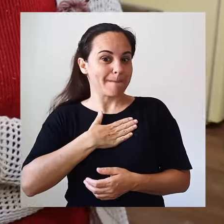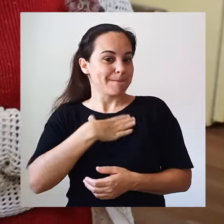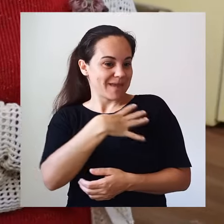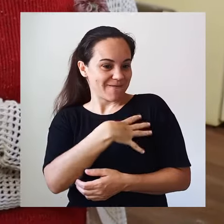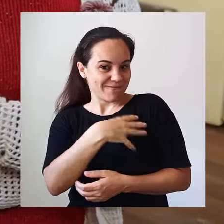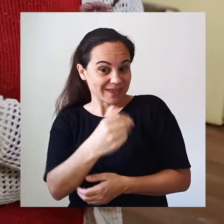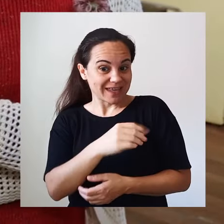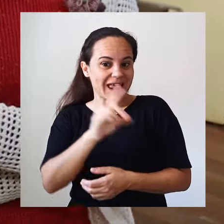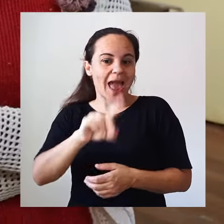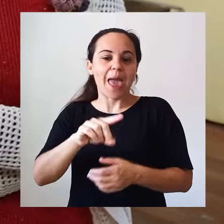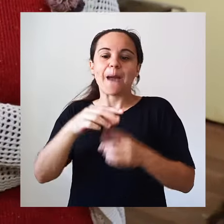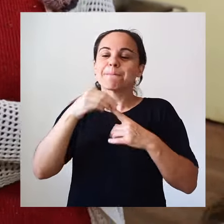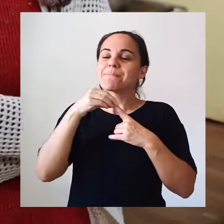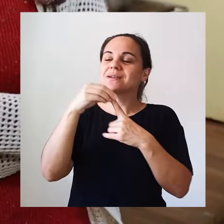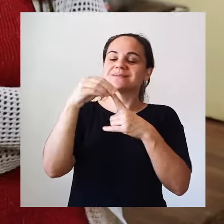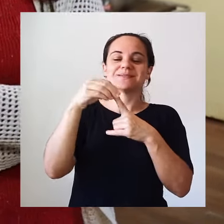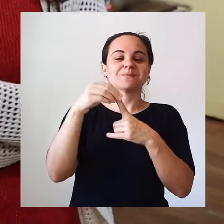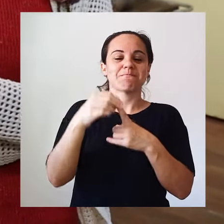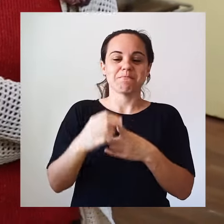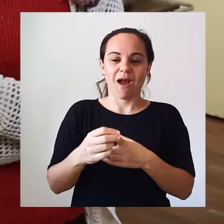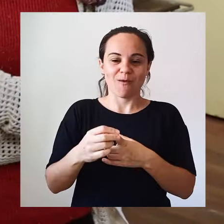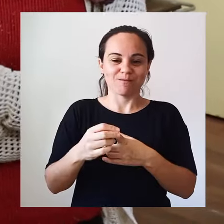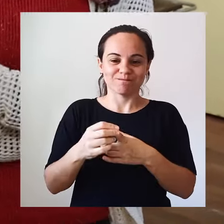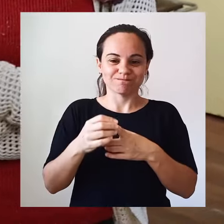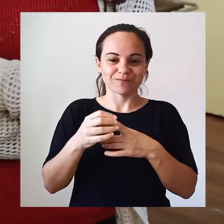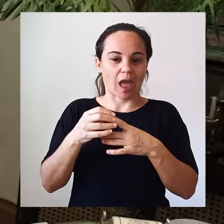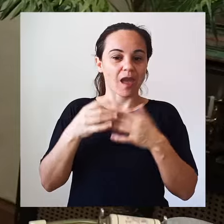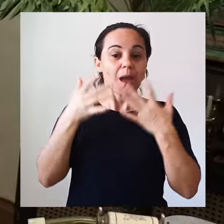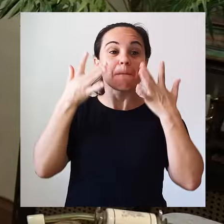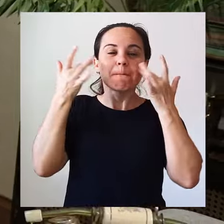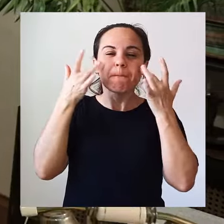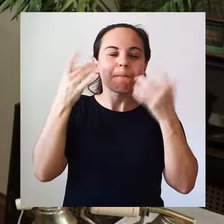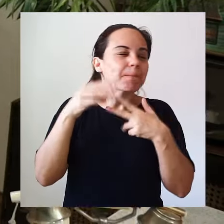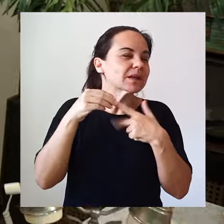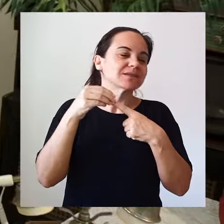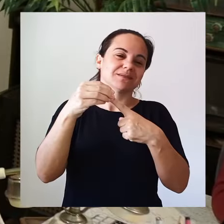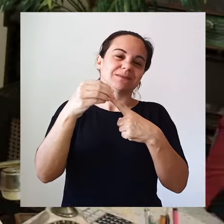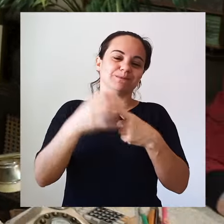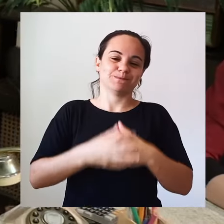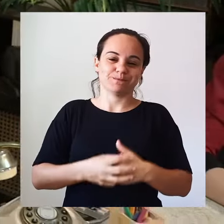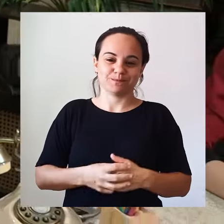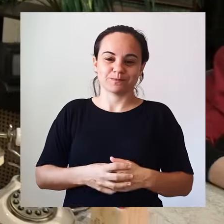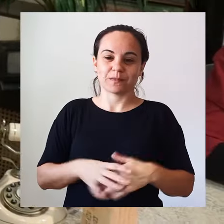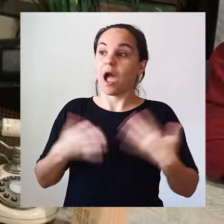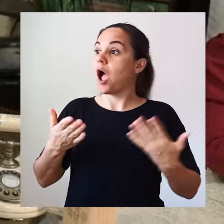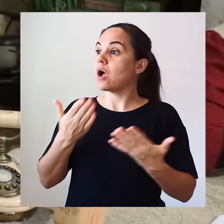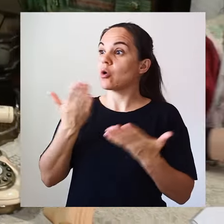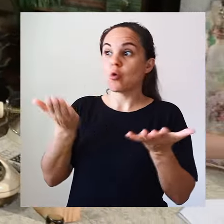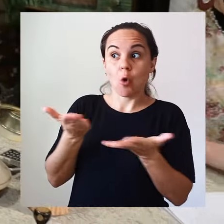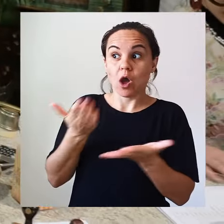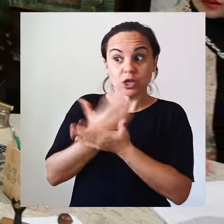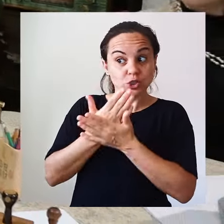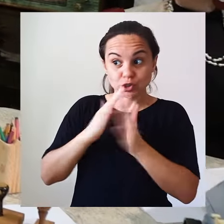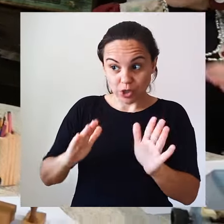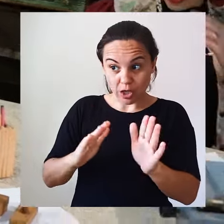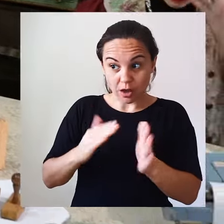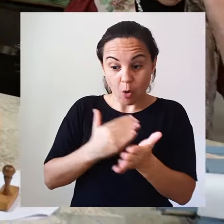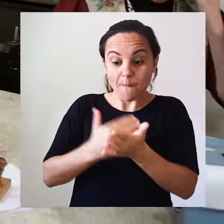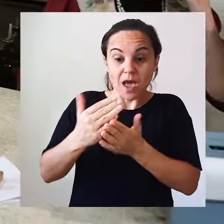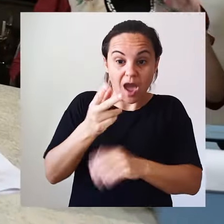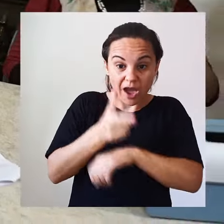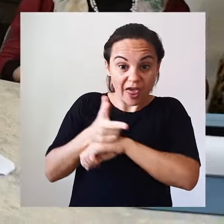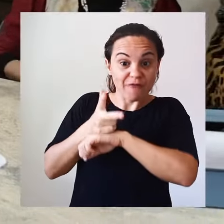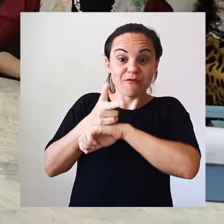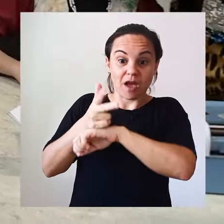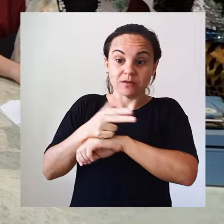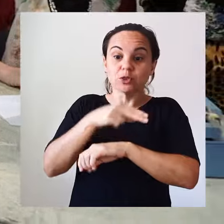Marci, ela vai ser a principal, tá? A principal. Agora chega que vamos gravar a novela. Vou se